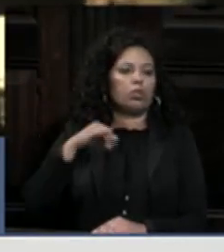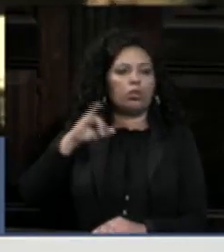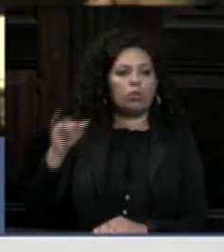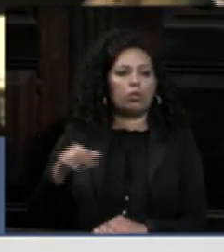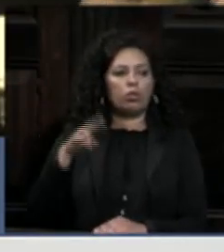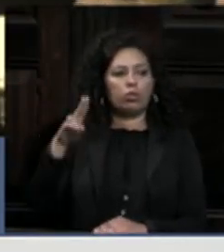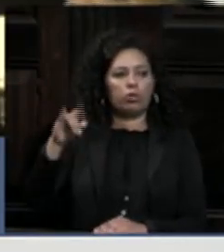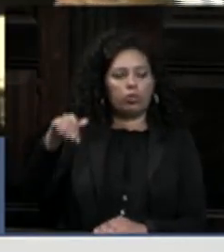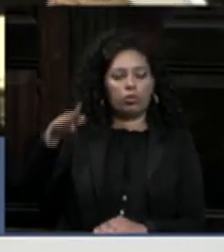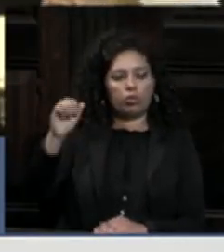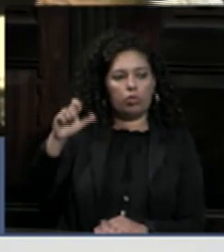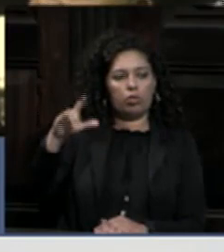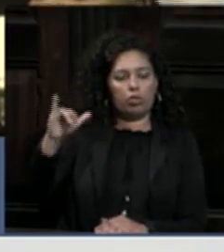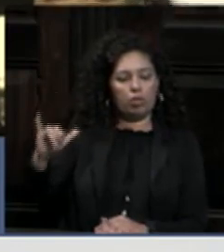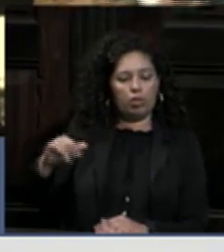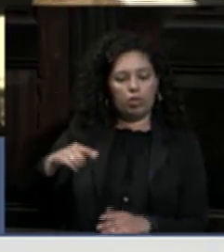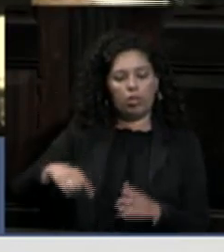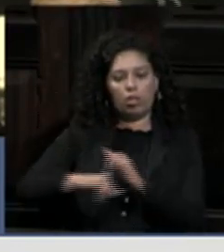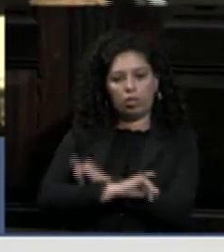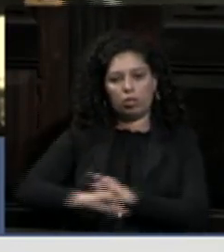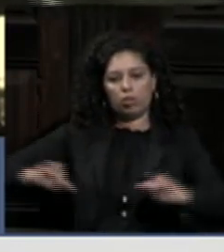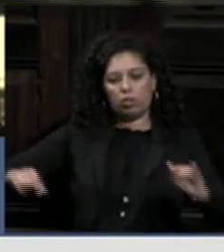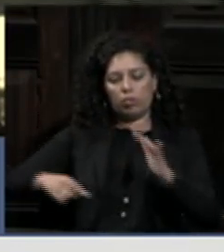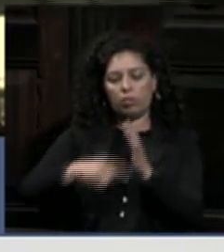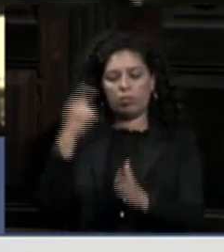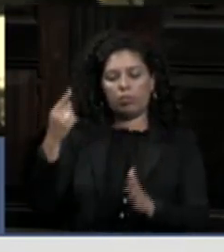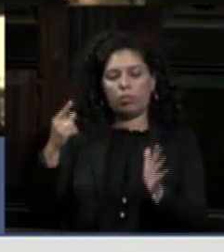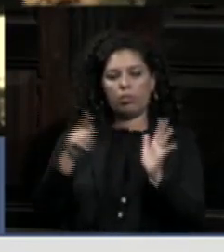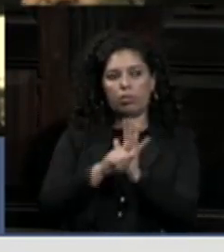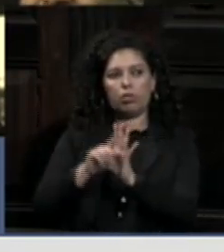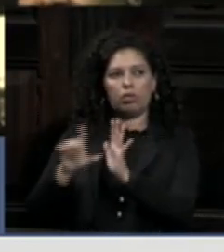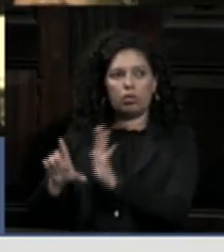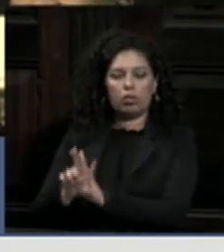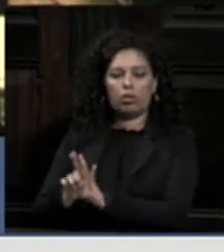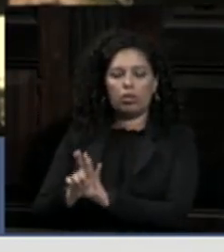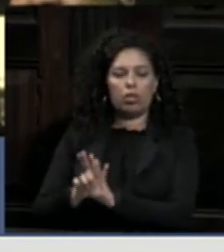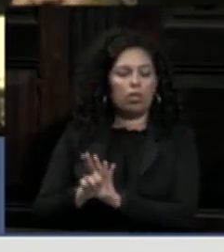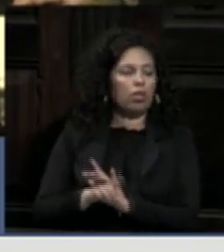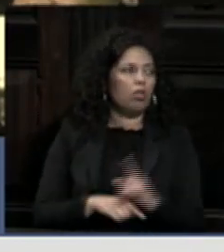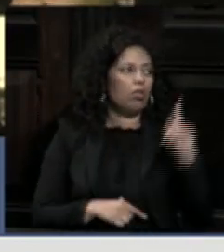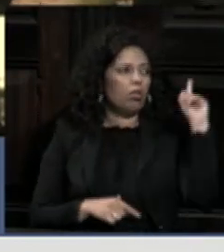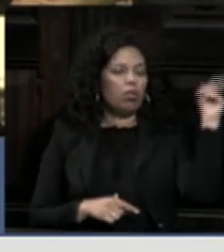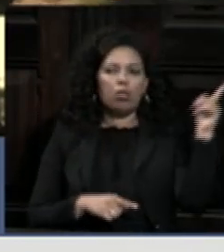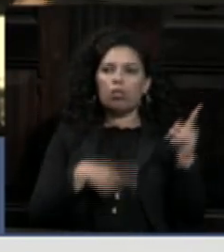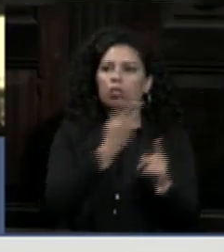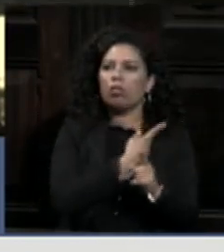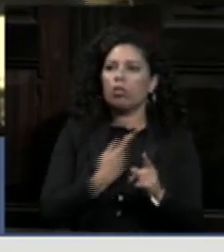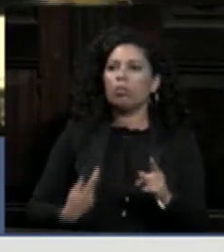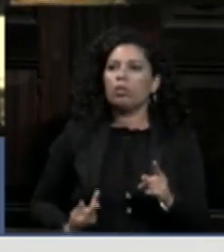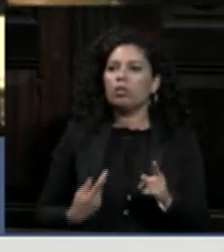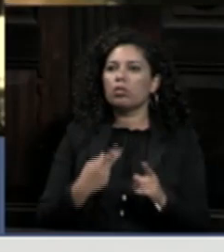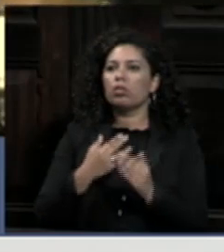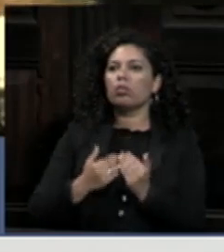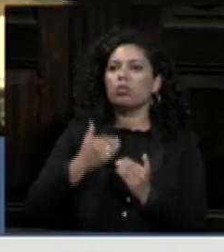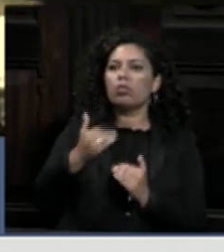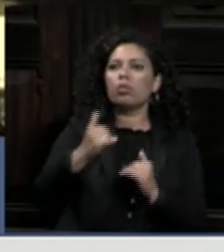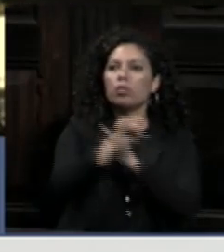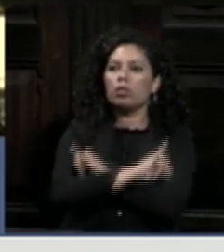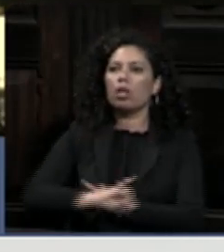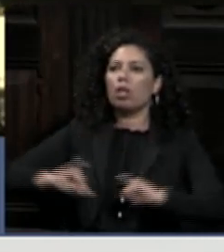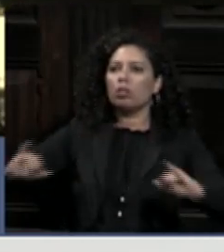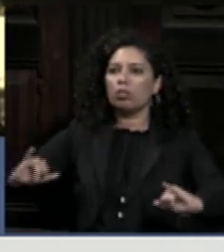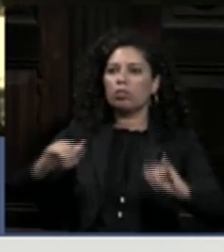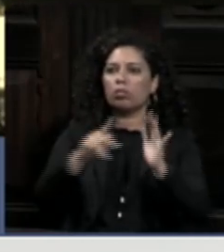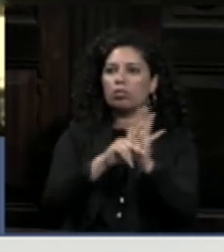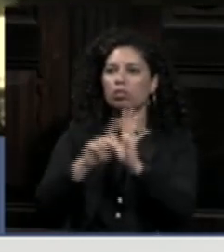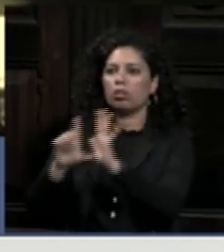anuncia em primeira discussão projeto de lei 29 35 2014 a-3 deputada cidinha campos que altera a lei 4.223 24